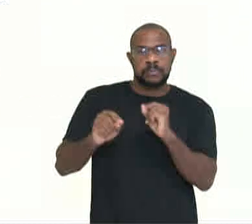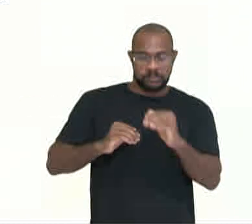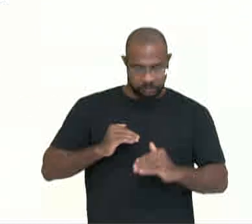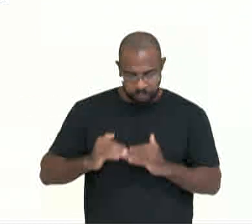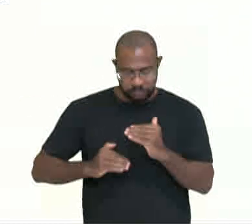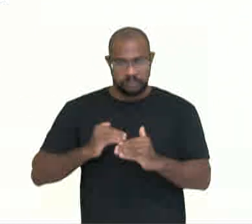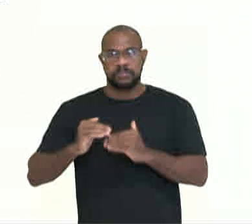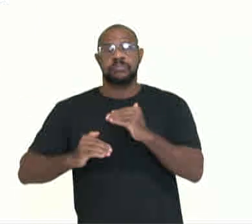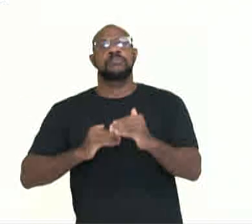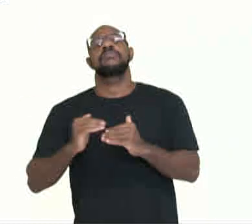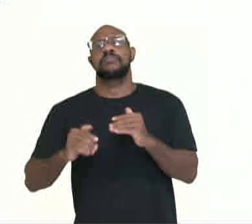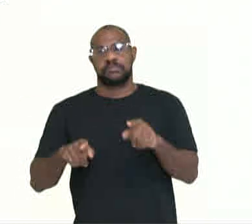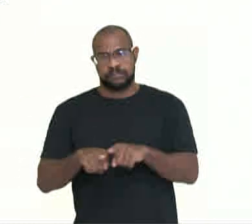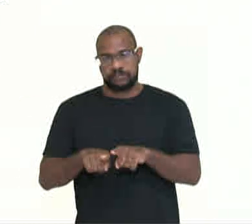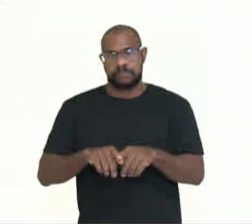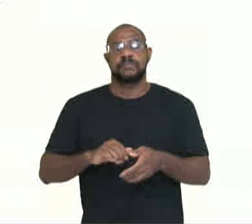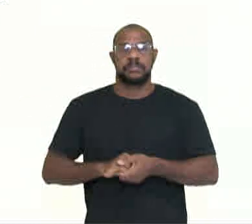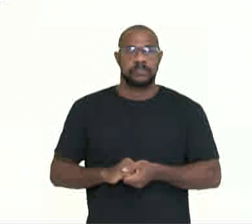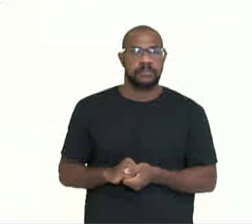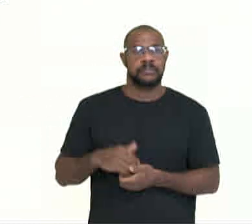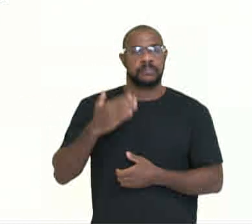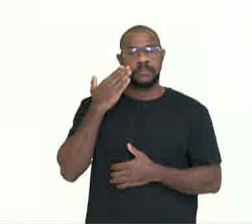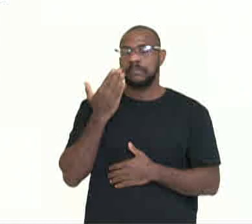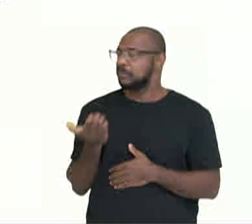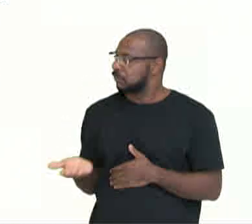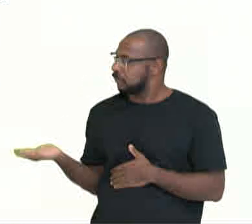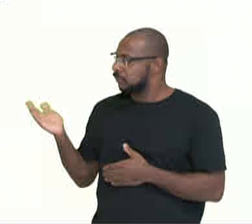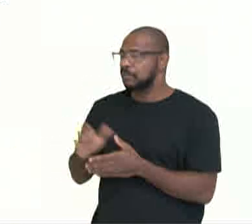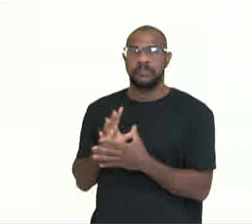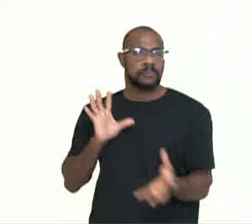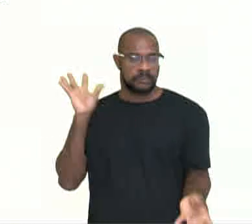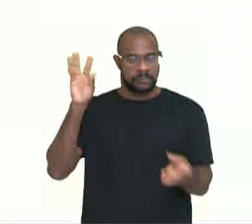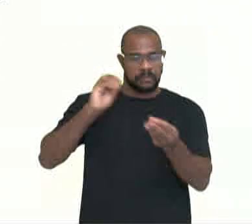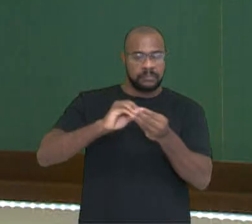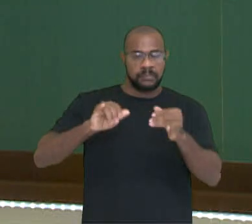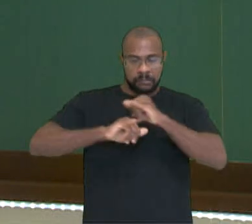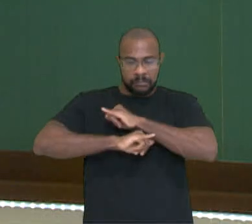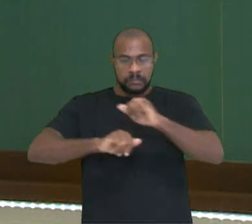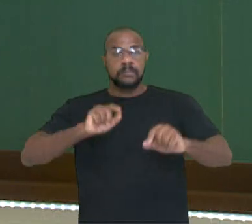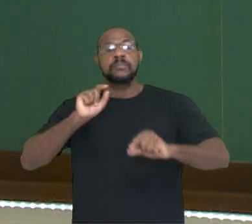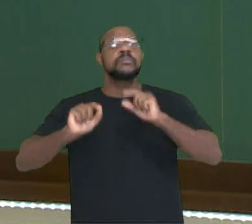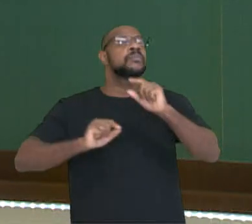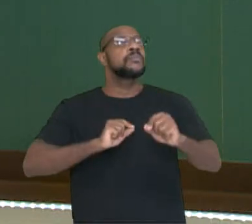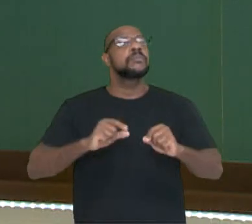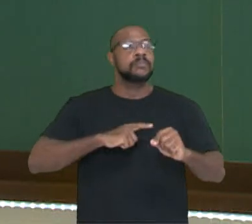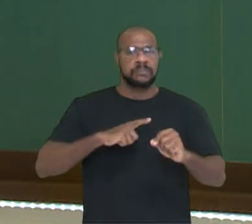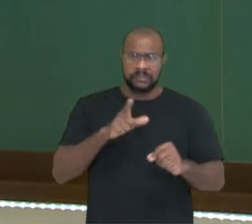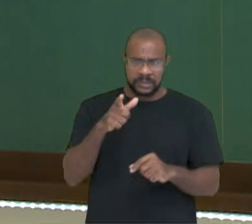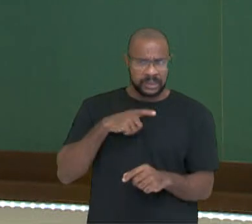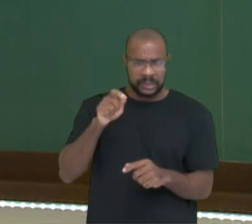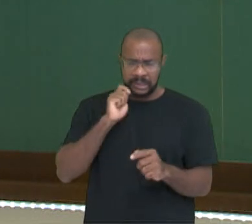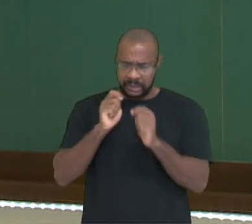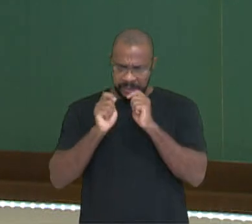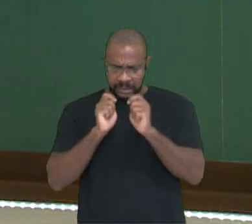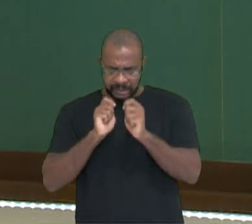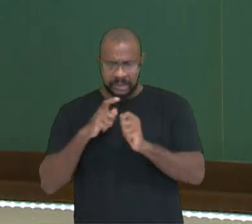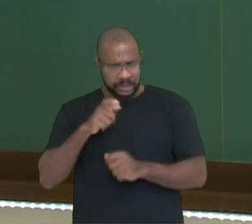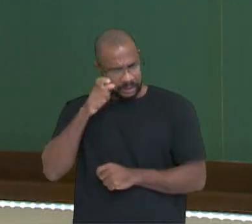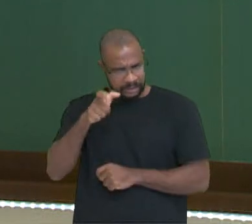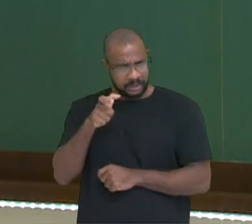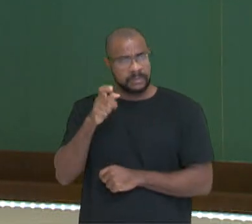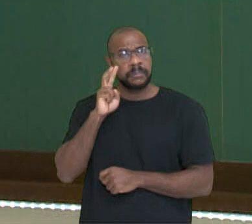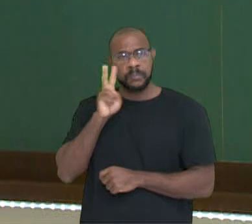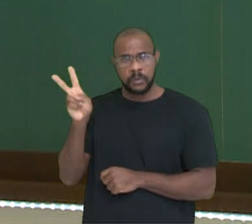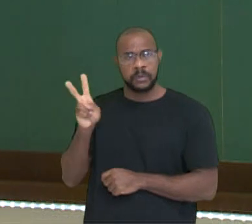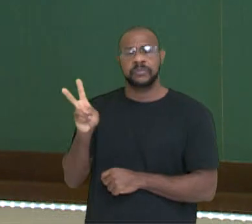desenvolvimento da síndrome congênita. Eu trouxe para vocês aqui um resumo dessa reportagem tiver interesse, dê uma olhada nela completa, mas está aqui um